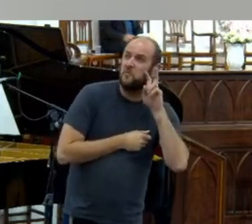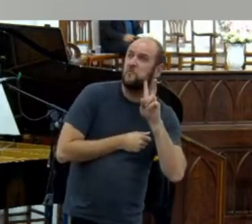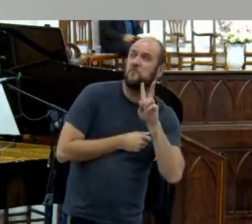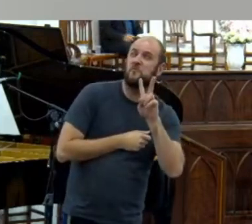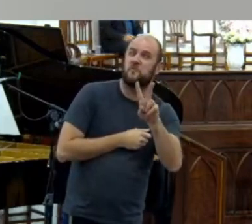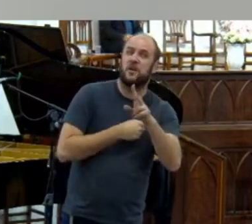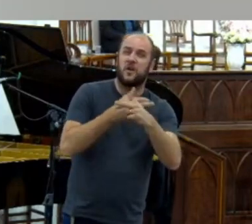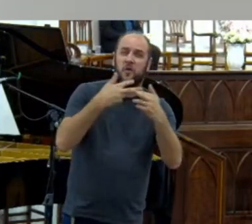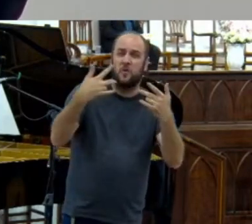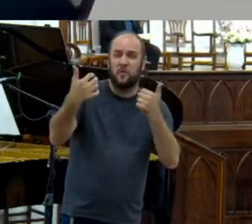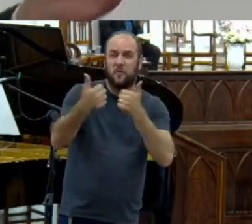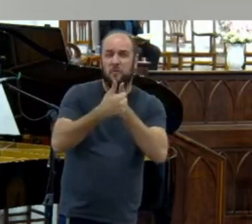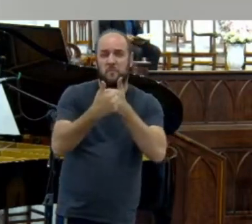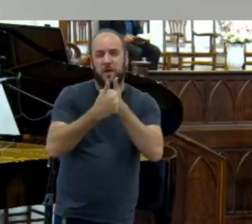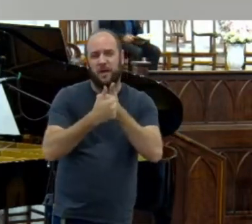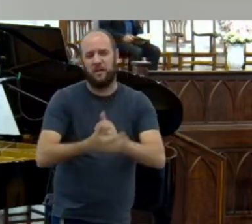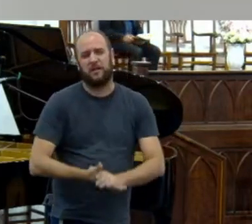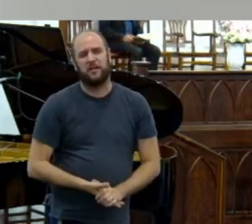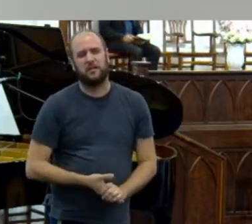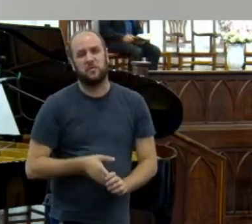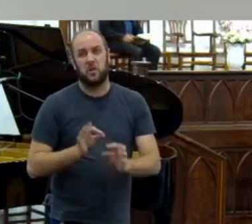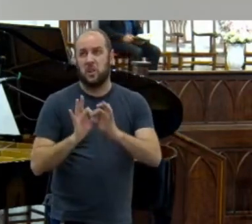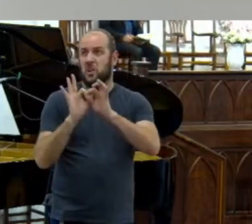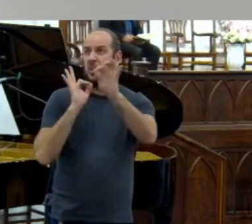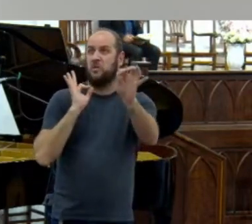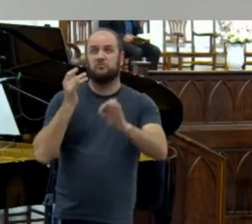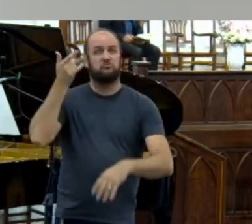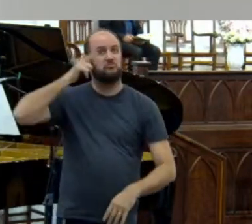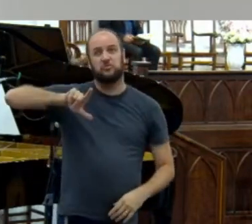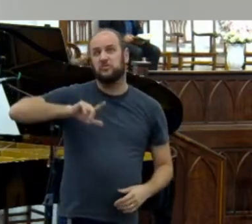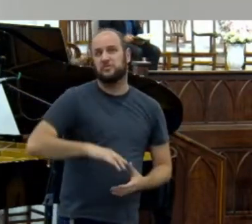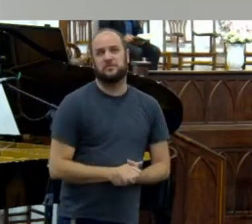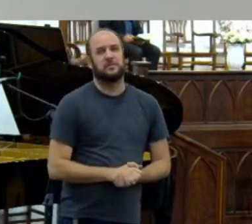de perto, muito menos de longe.